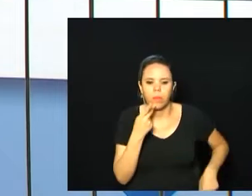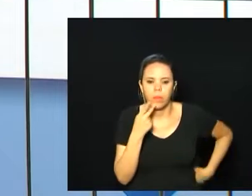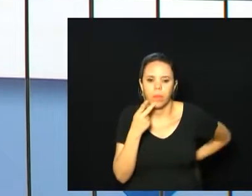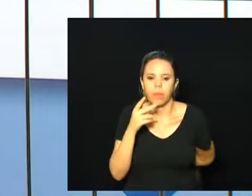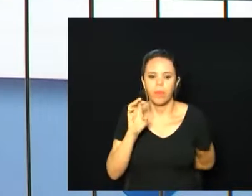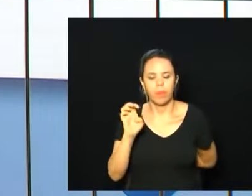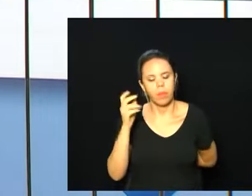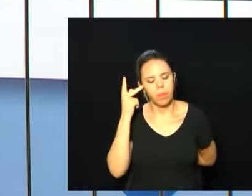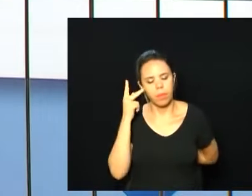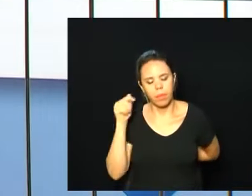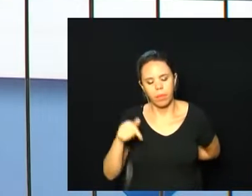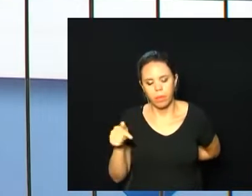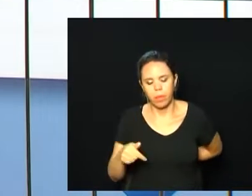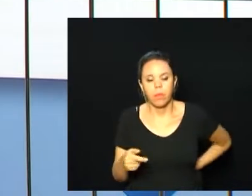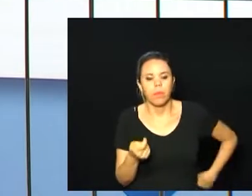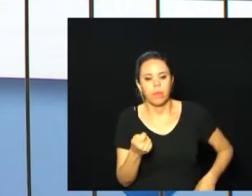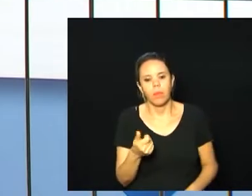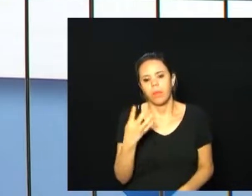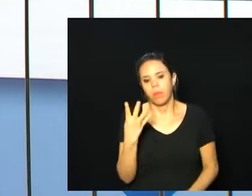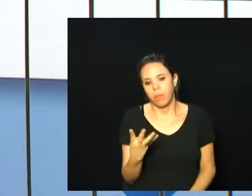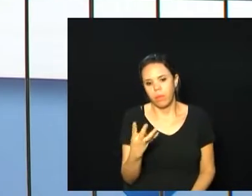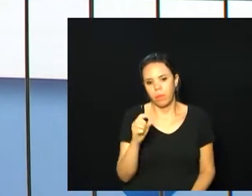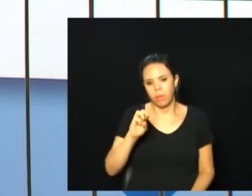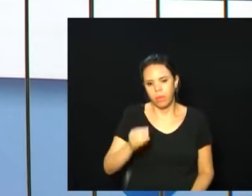São Paulo. Aqui,